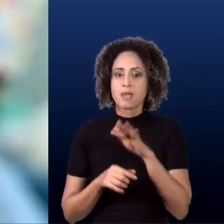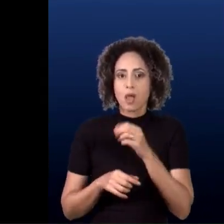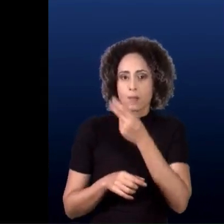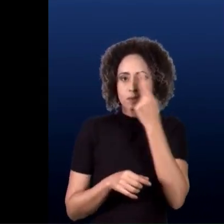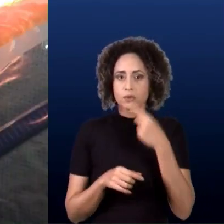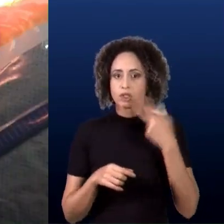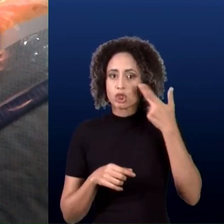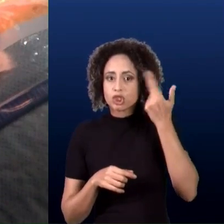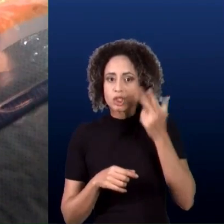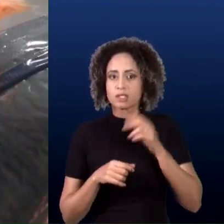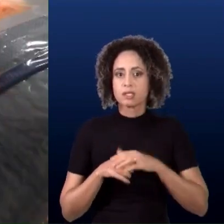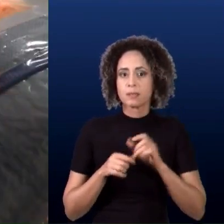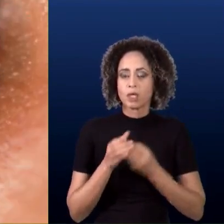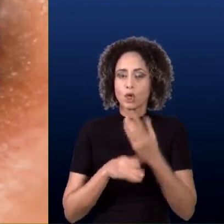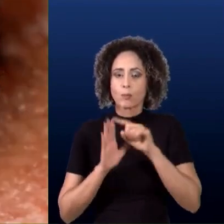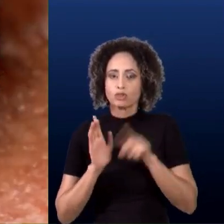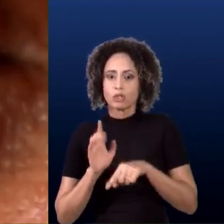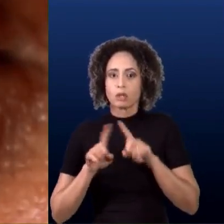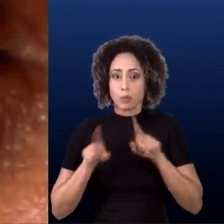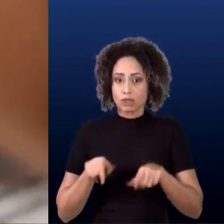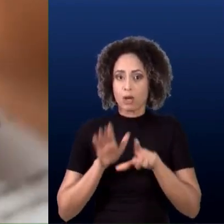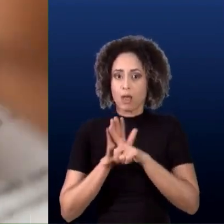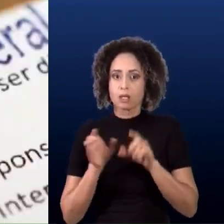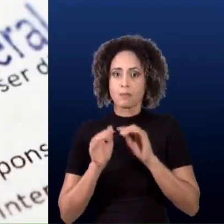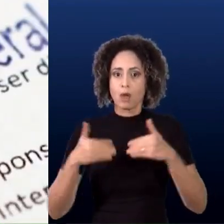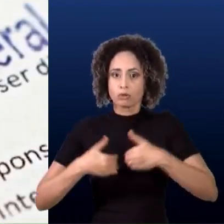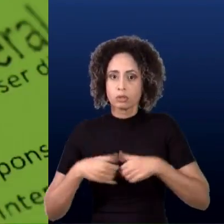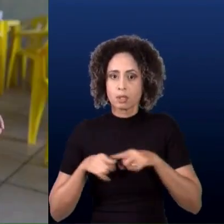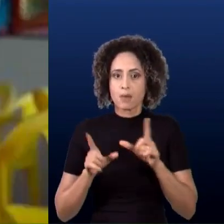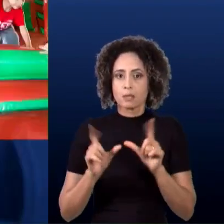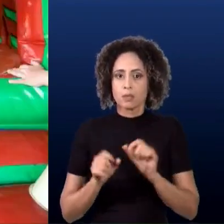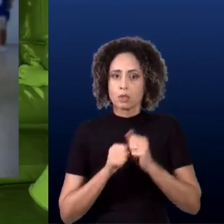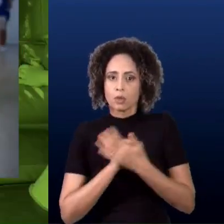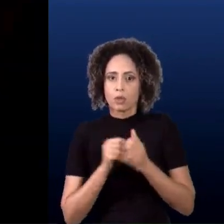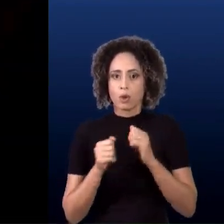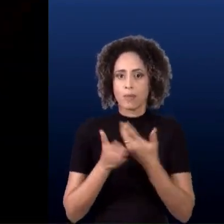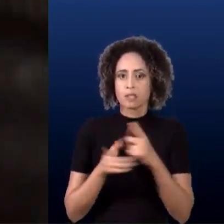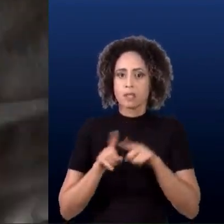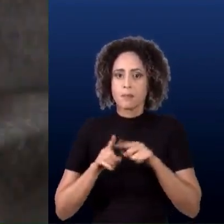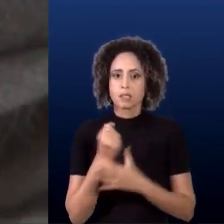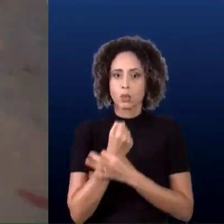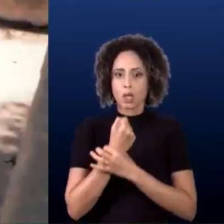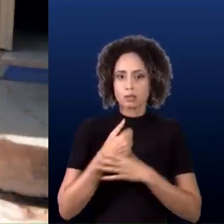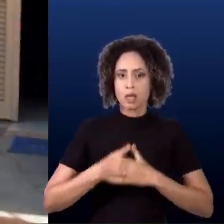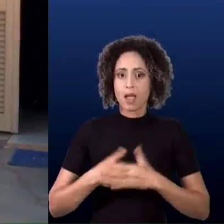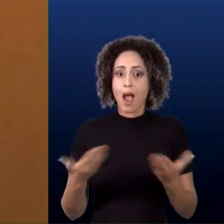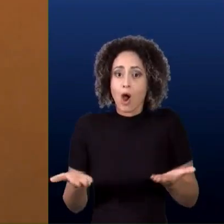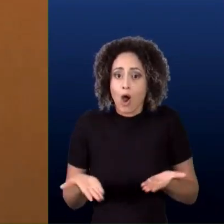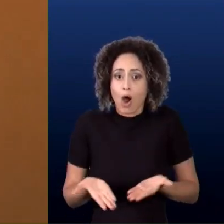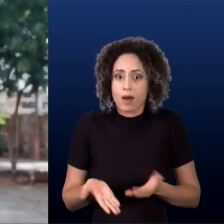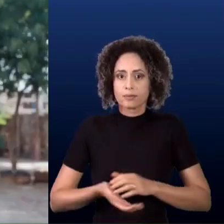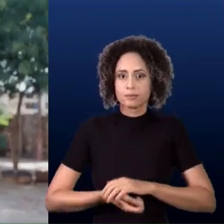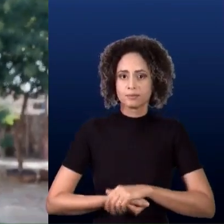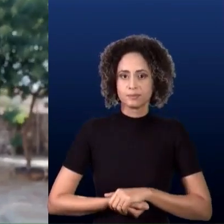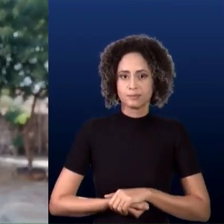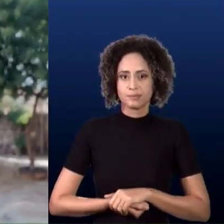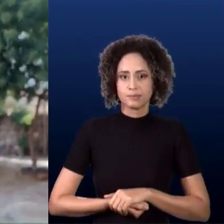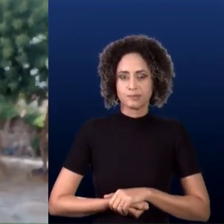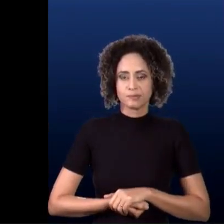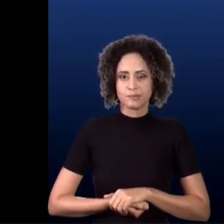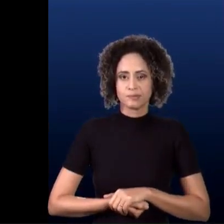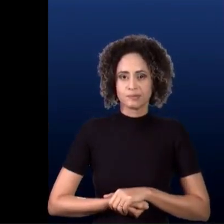para a saúde, 6 milhões para cirurgias de catarata, criou projetos de lei para a causa autista, para o combate à pandemia e para a segurança. E